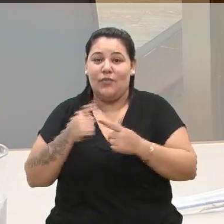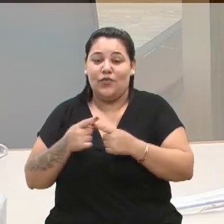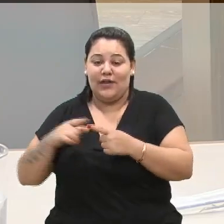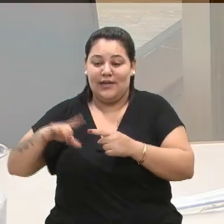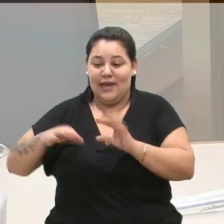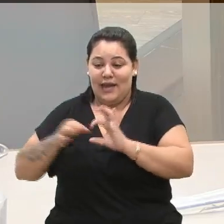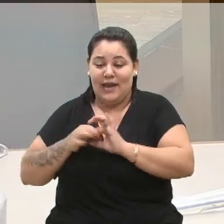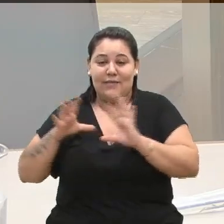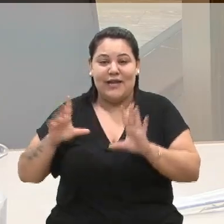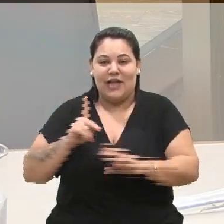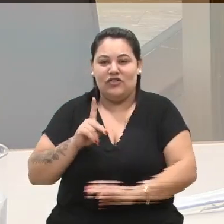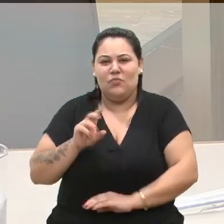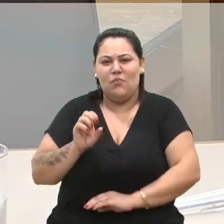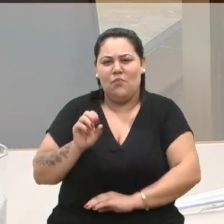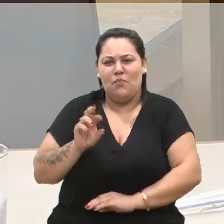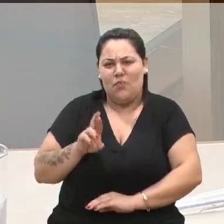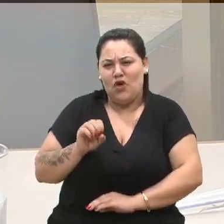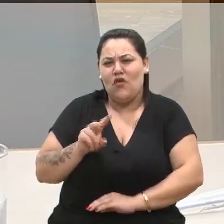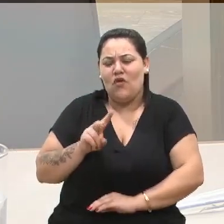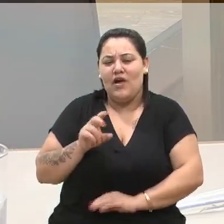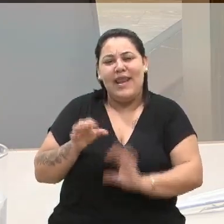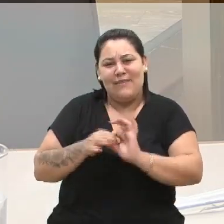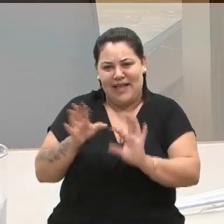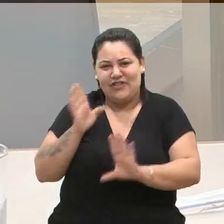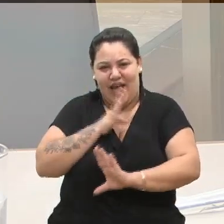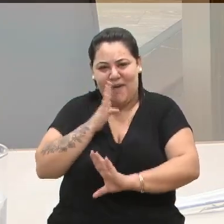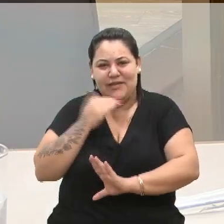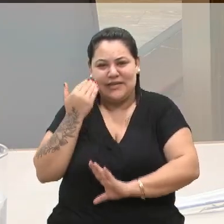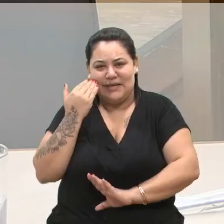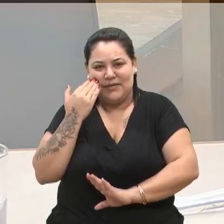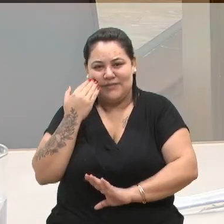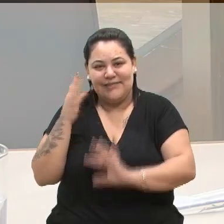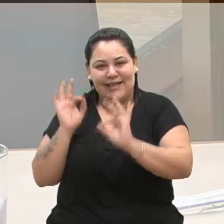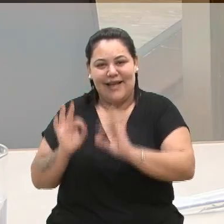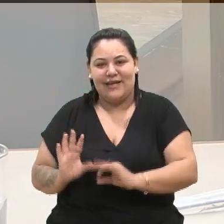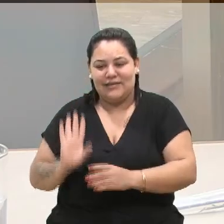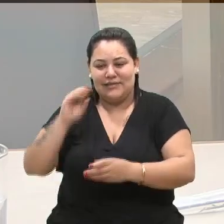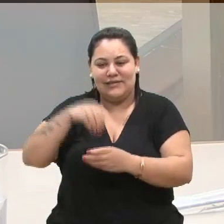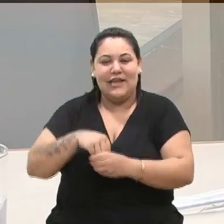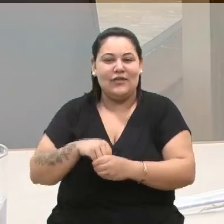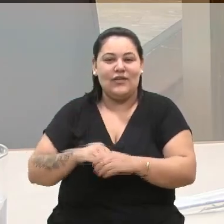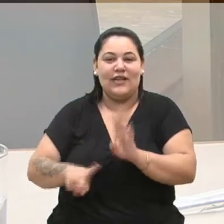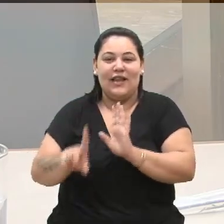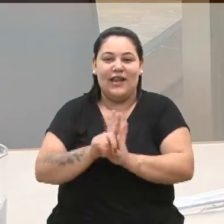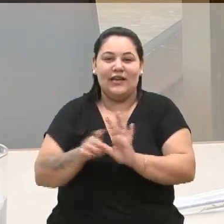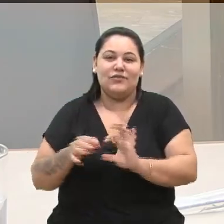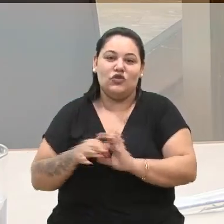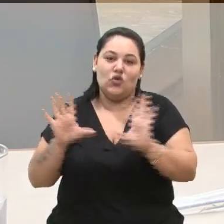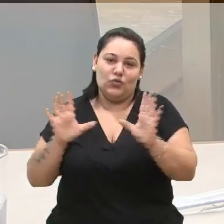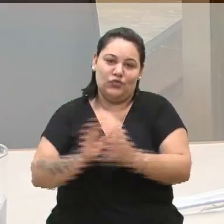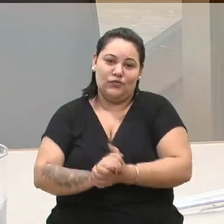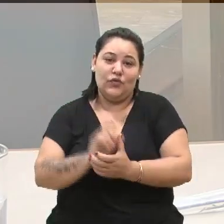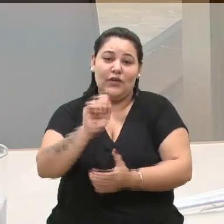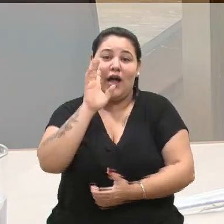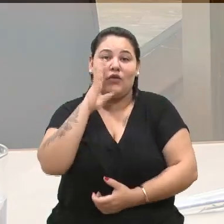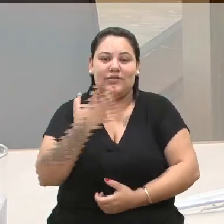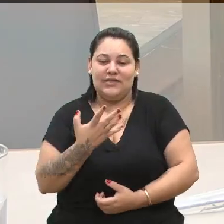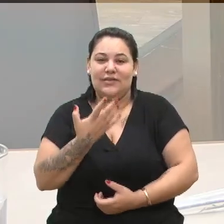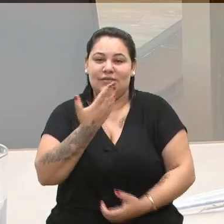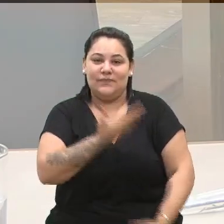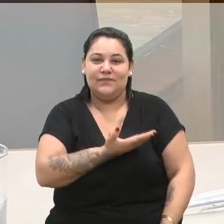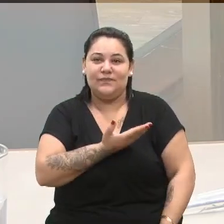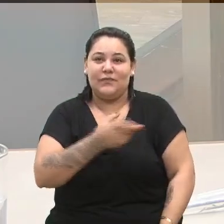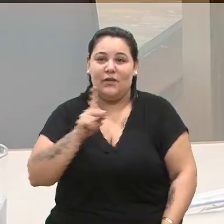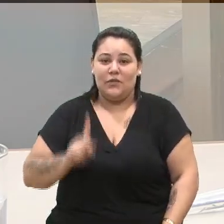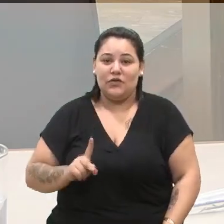liberdade provisória, né, das questões realmente da legislação, eles são soltos. Caso que aconteceu aqui com aquele meliante